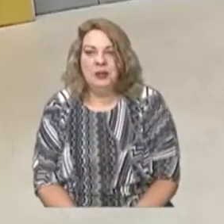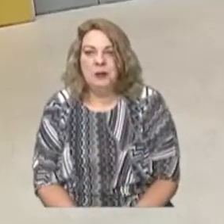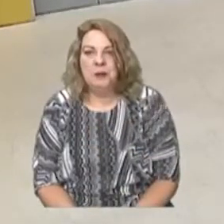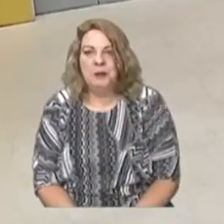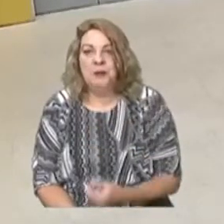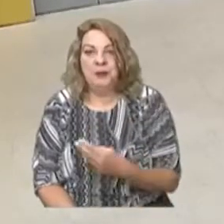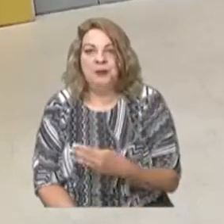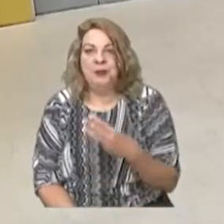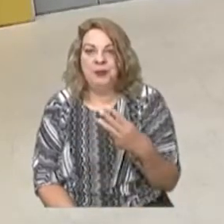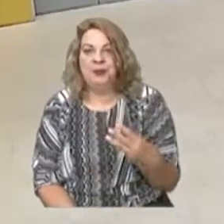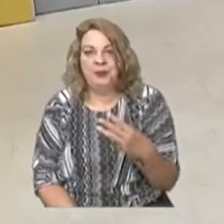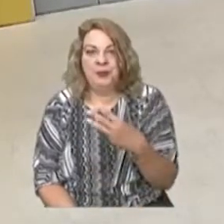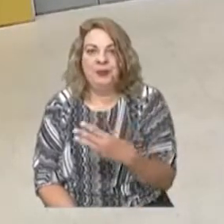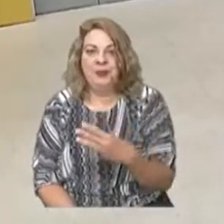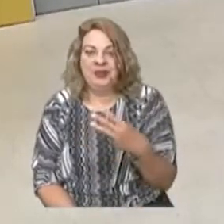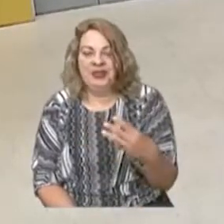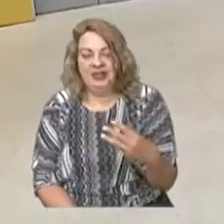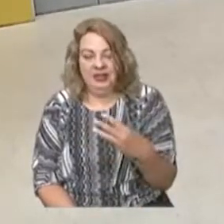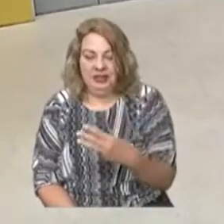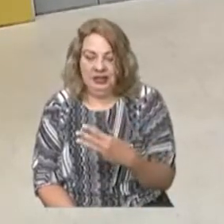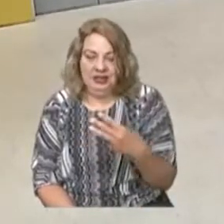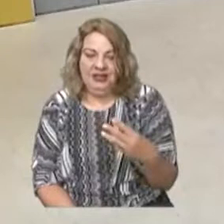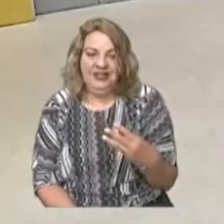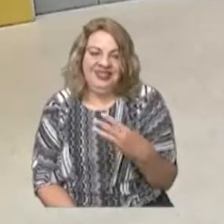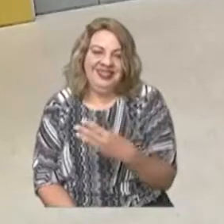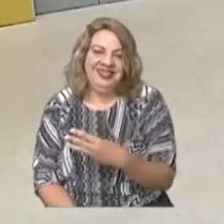17 e agora 33.